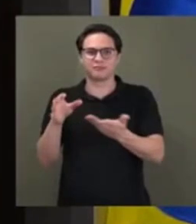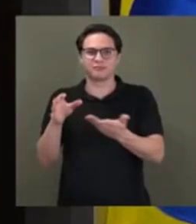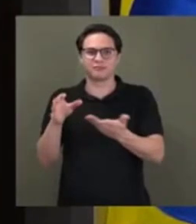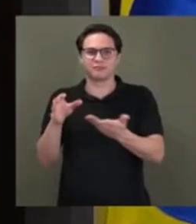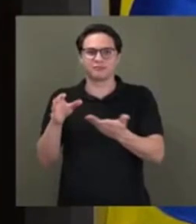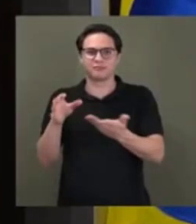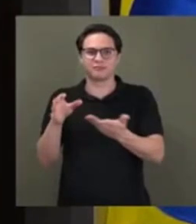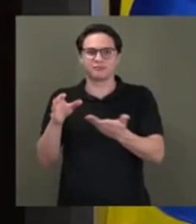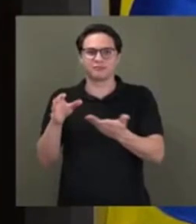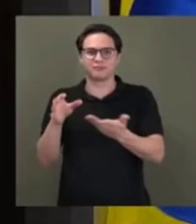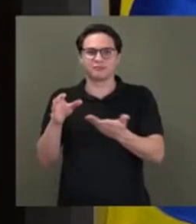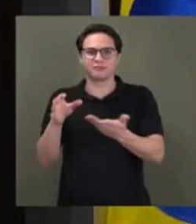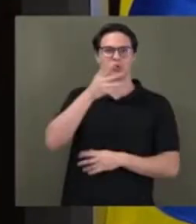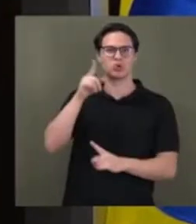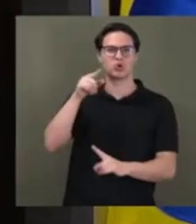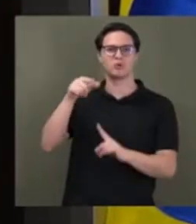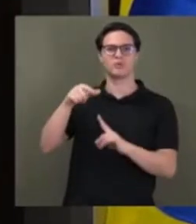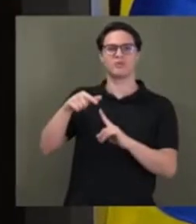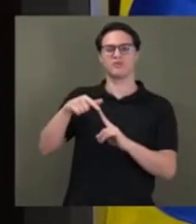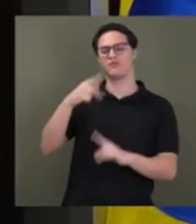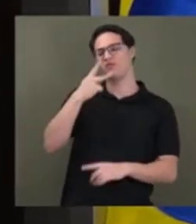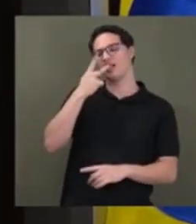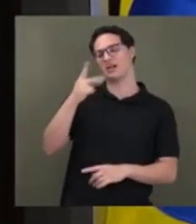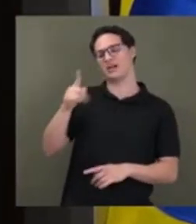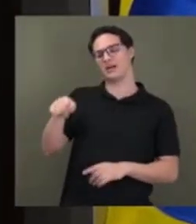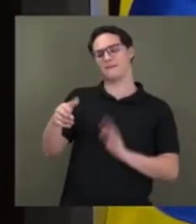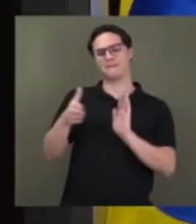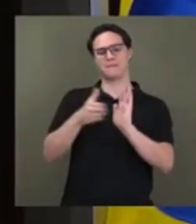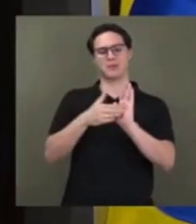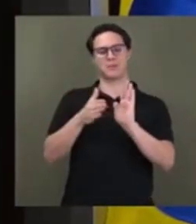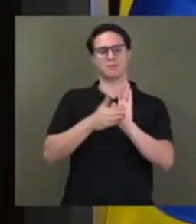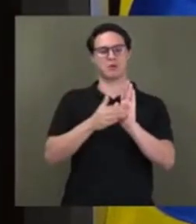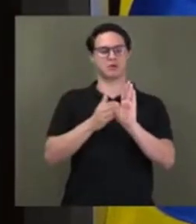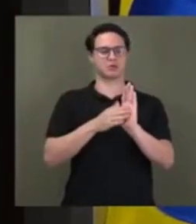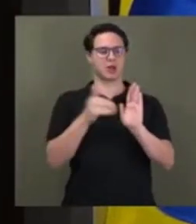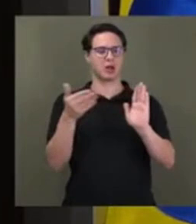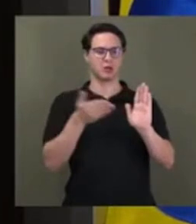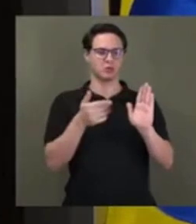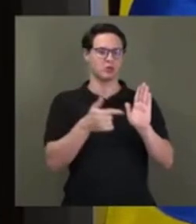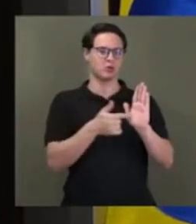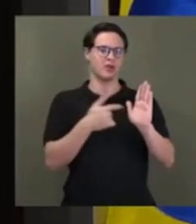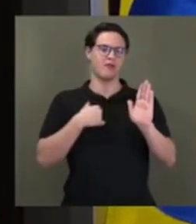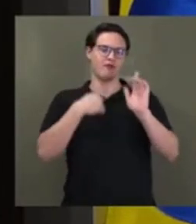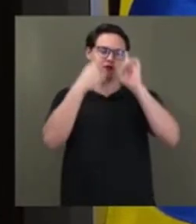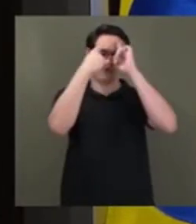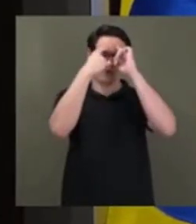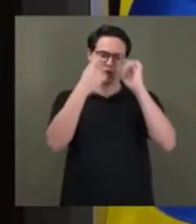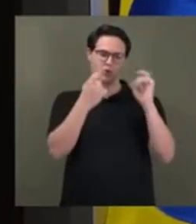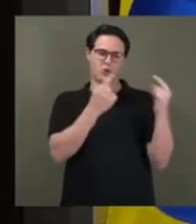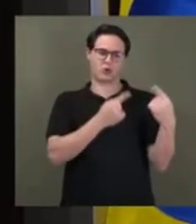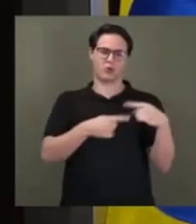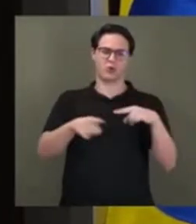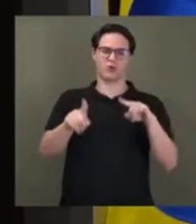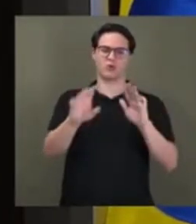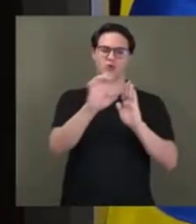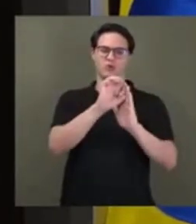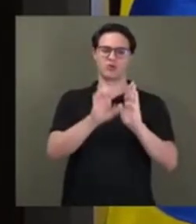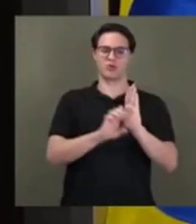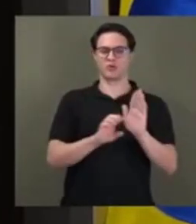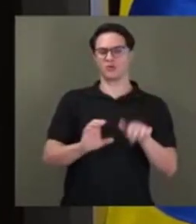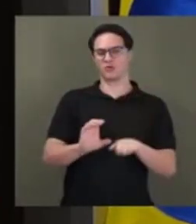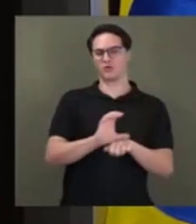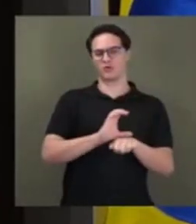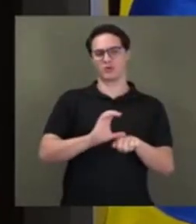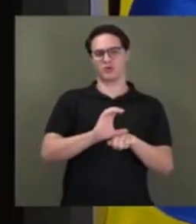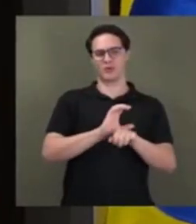discurso para considerar que essa proposição seria uma violação ao Estatuto Constitucional